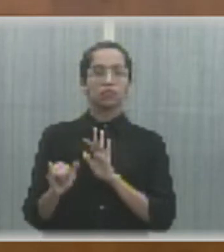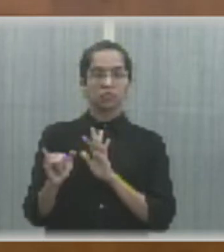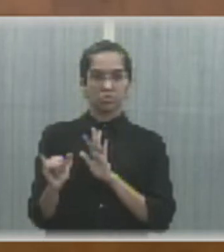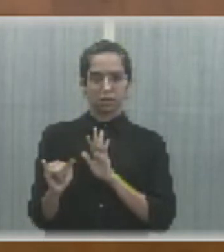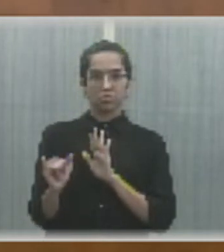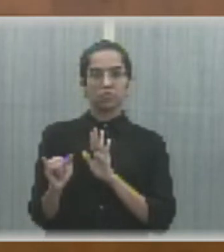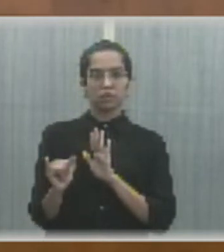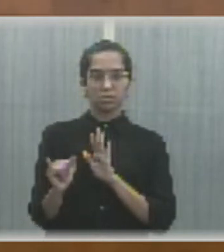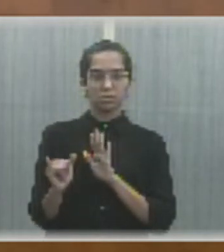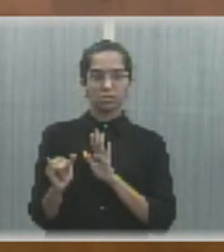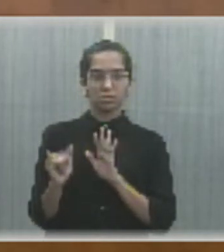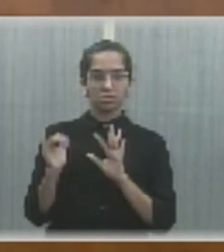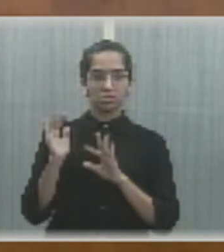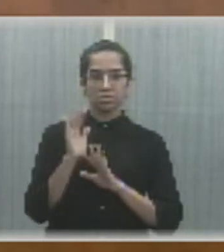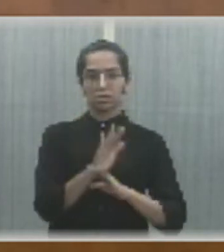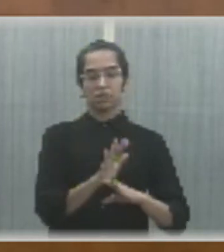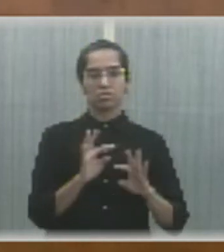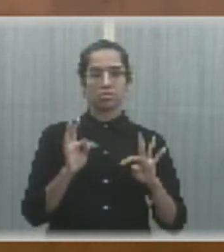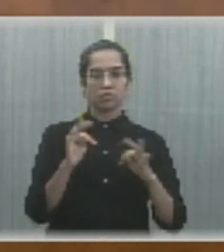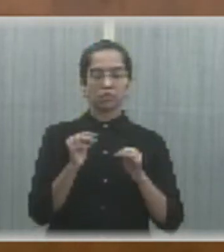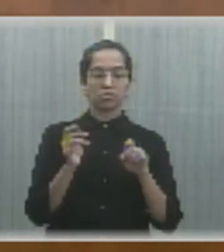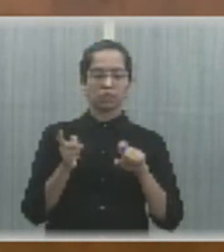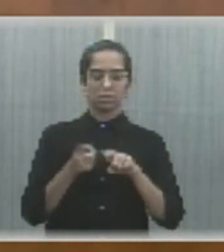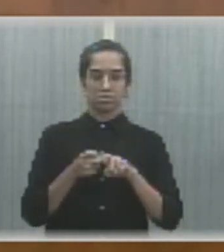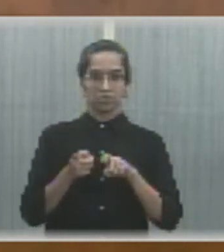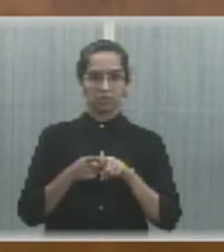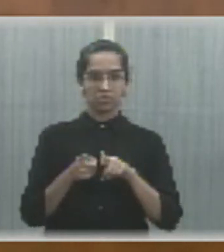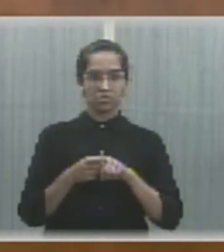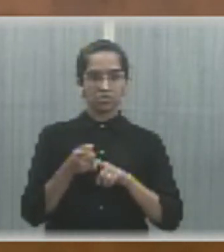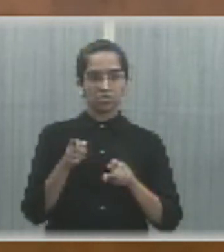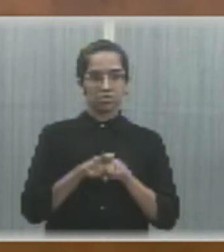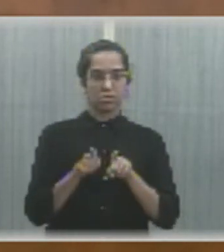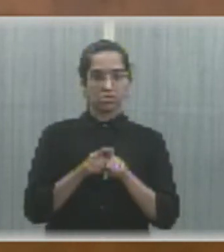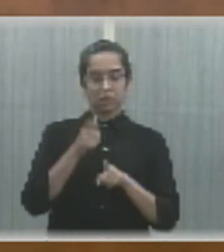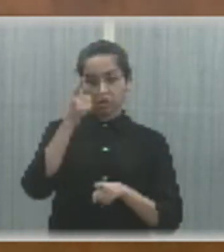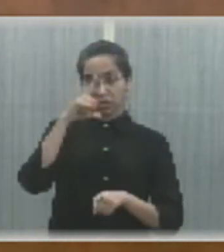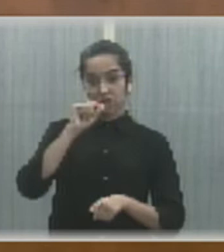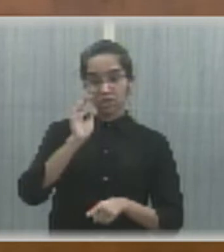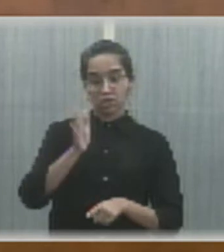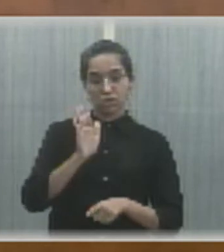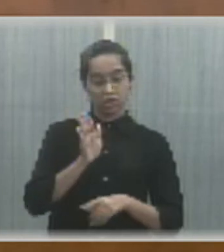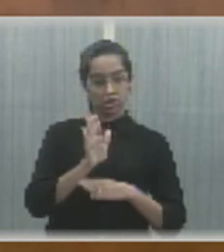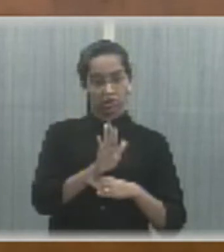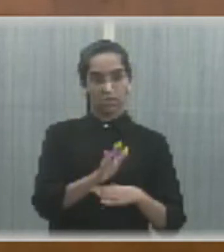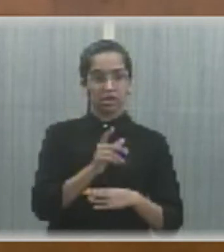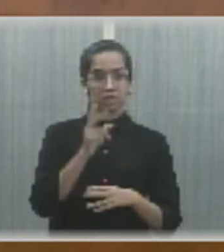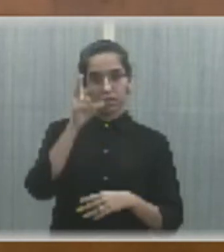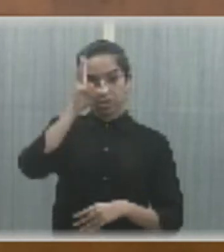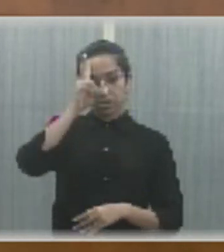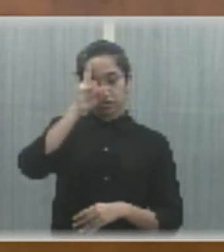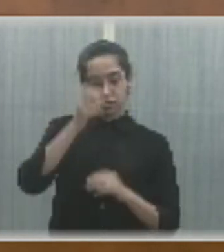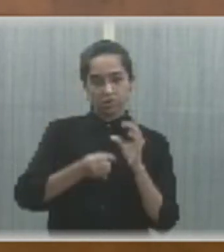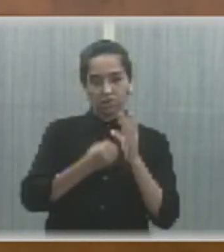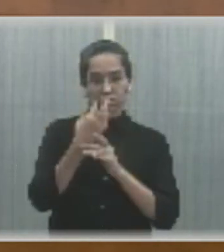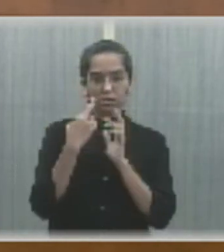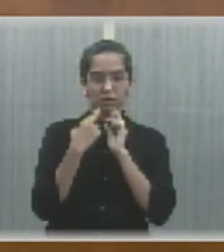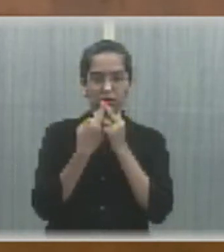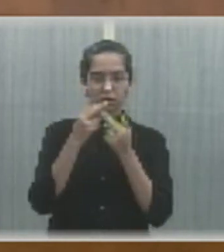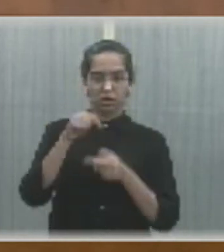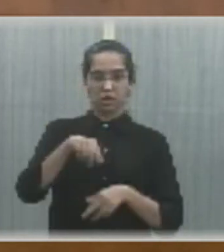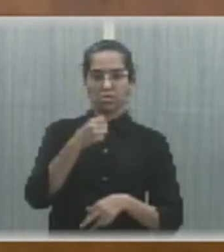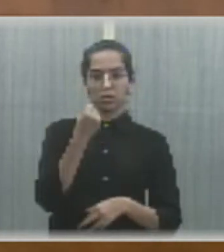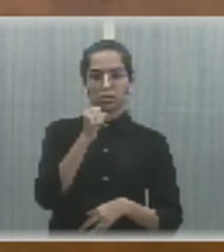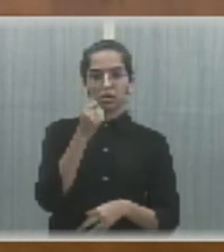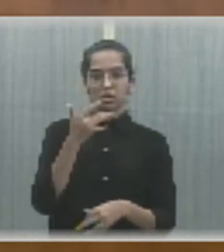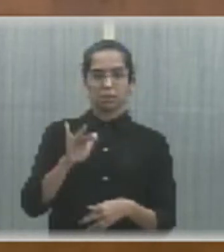contribuição dos médicos e dos que já estão contribuindo. E segunda-feira vai ter uma reunião aqui às 8:30 da